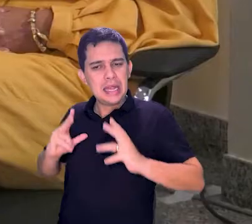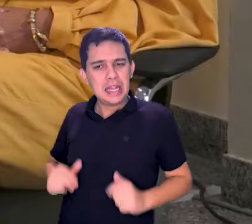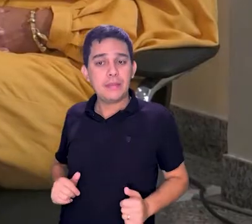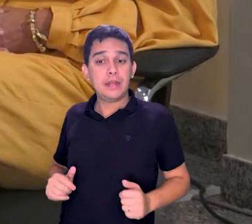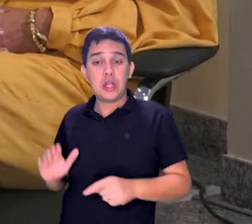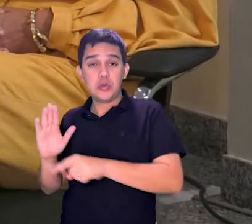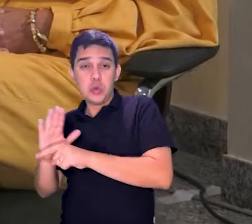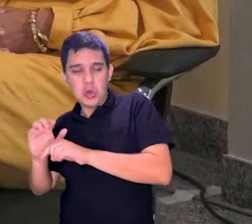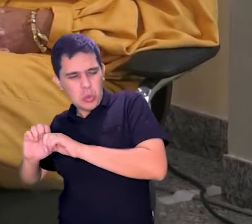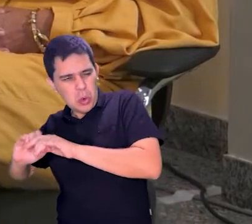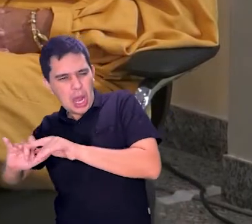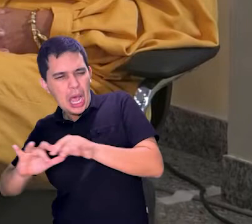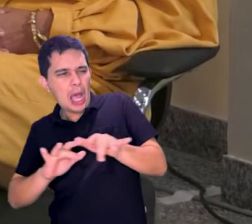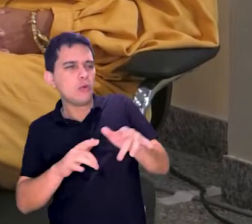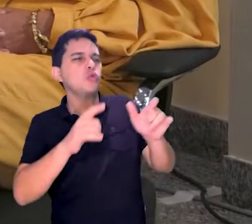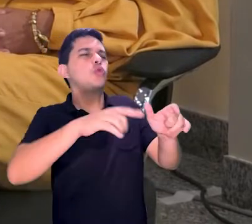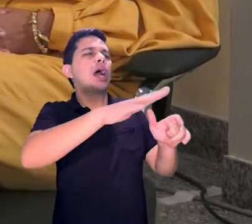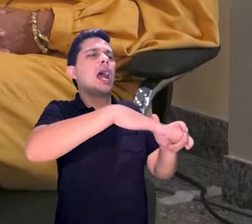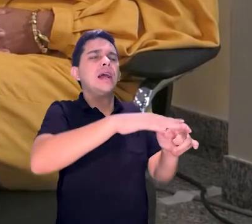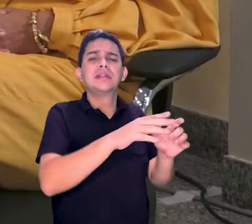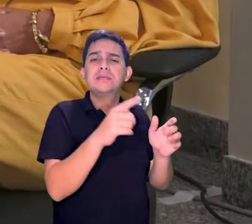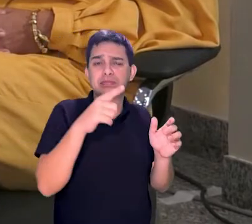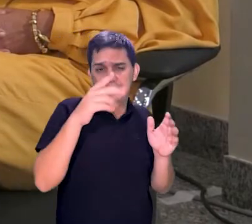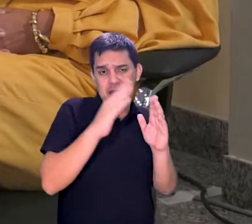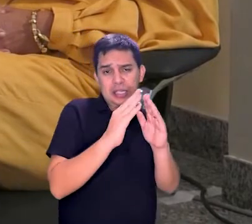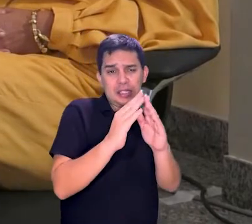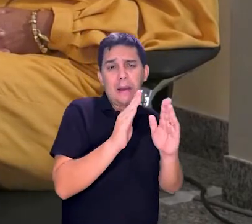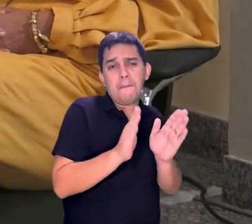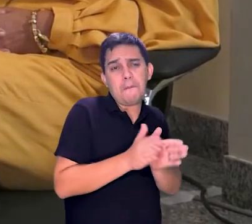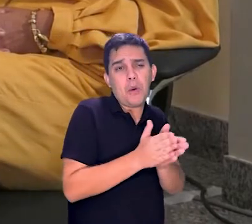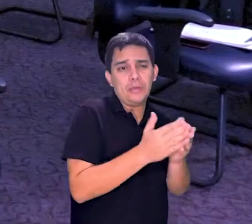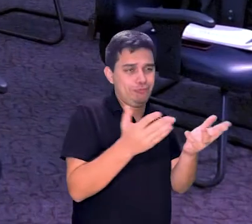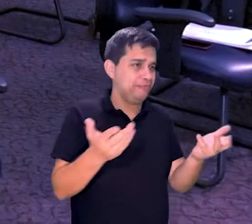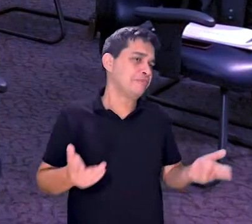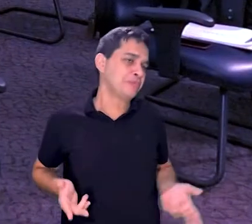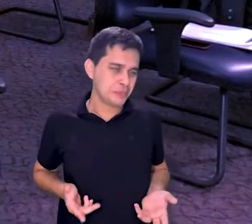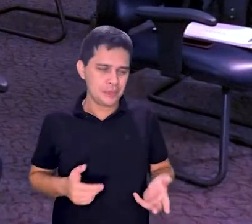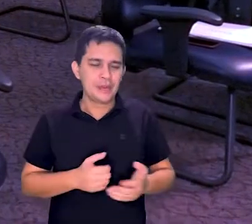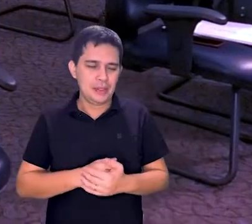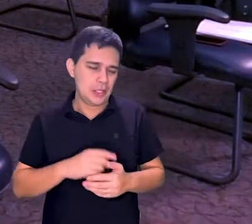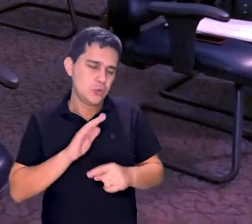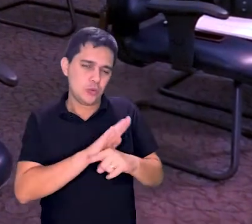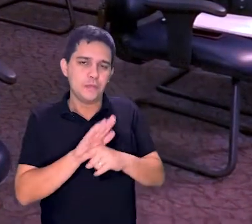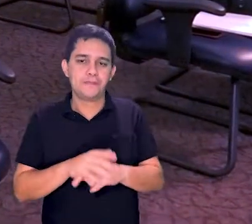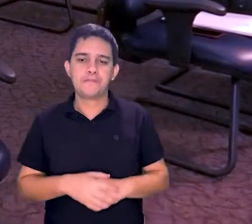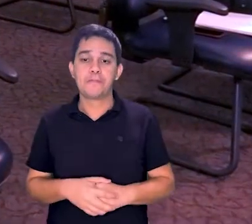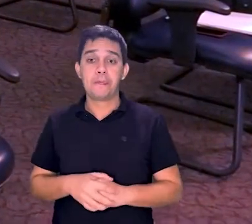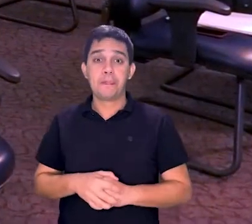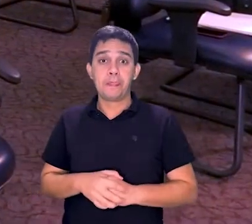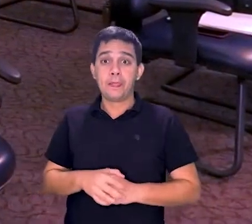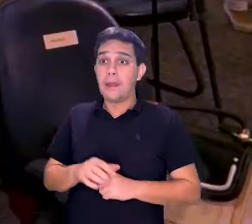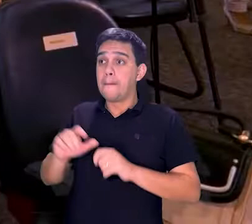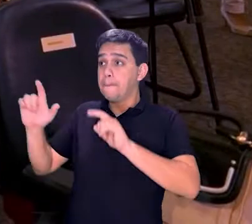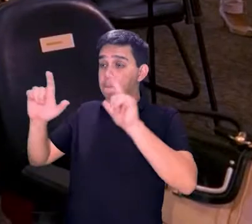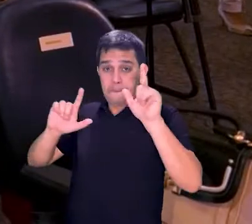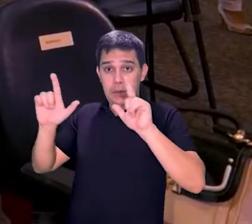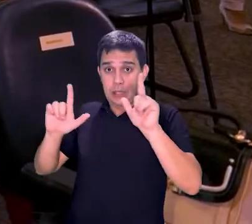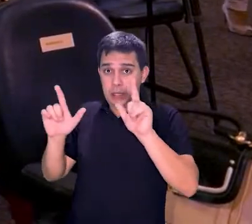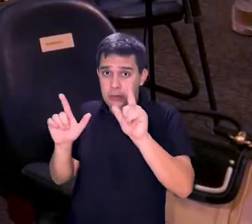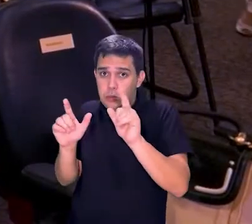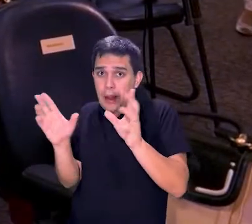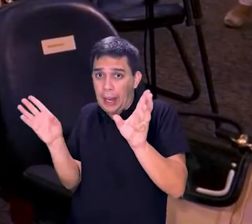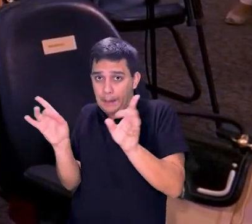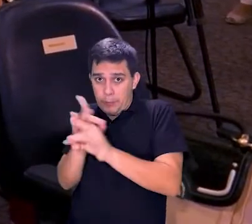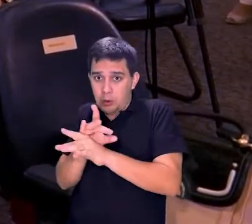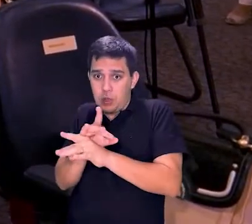carentes. Ao final da gravação, a conversa foi aberta para os participantes, que fizeram suas perguntas e